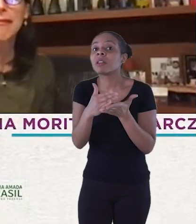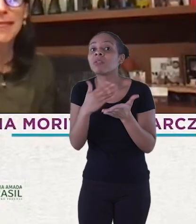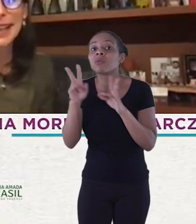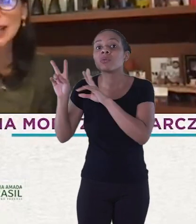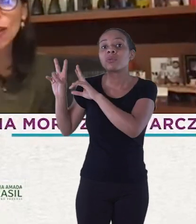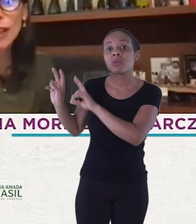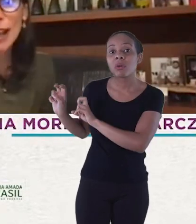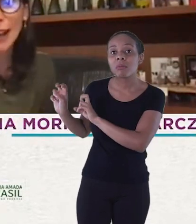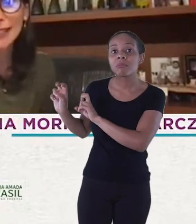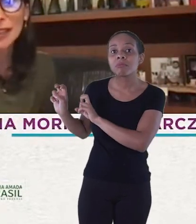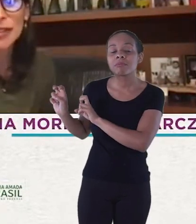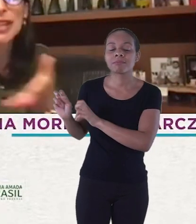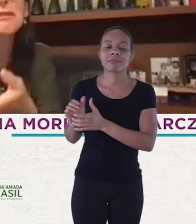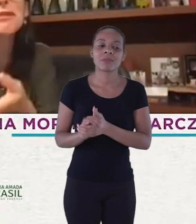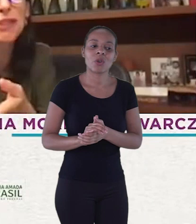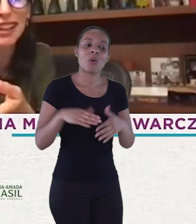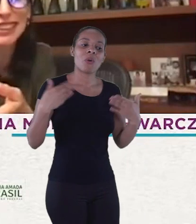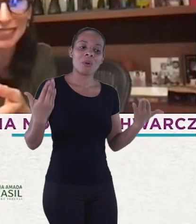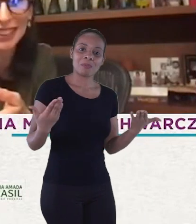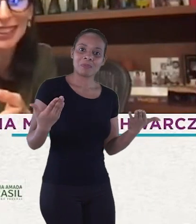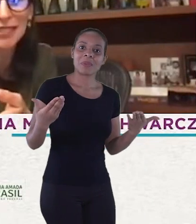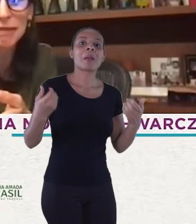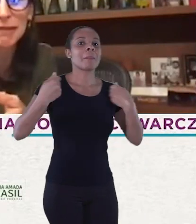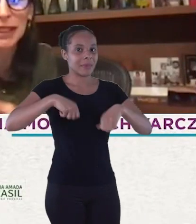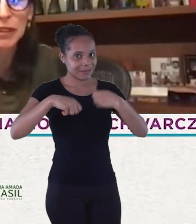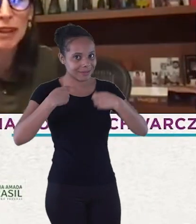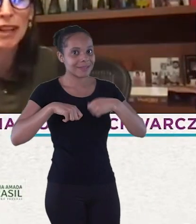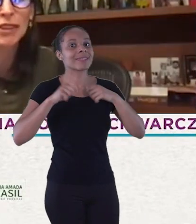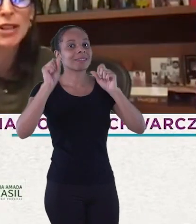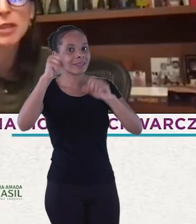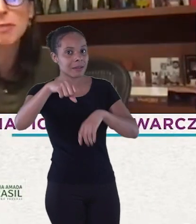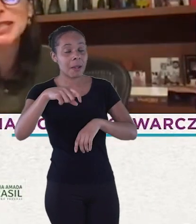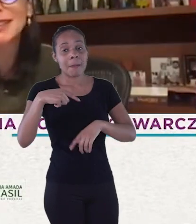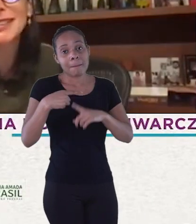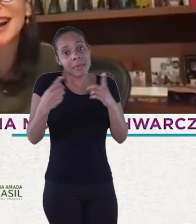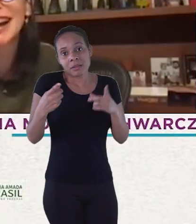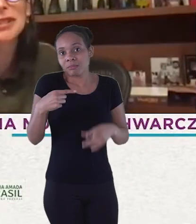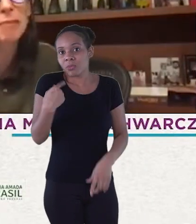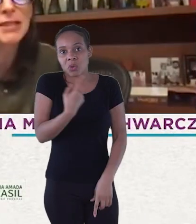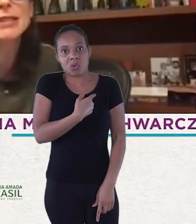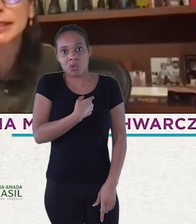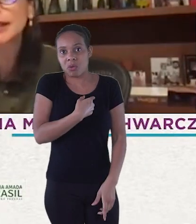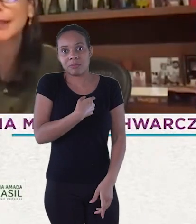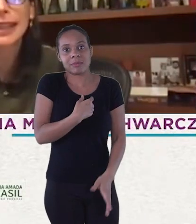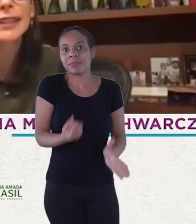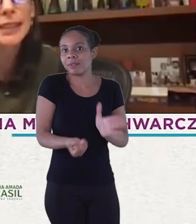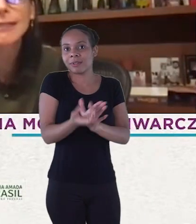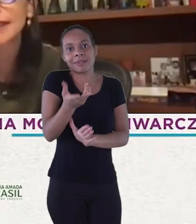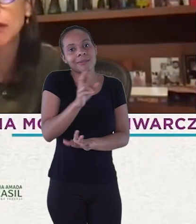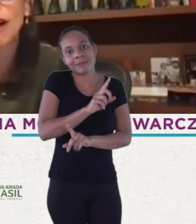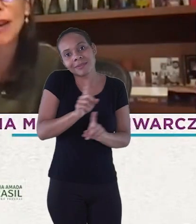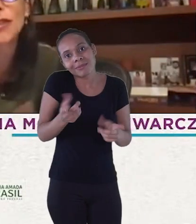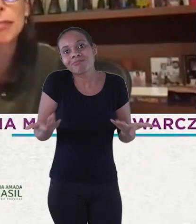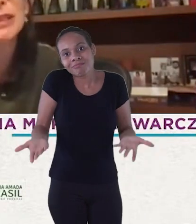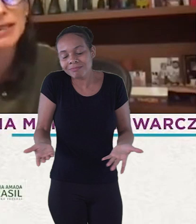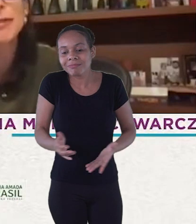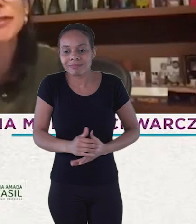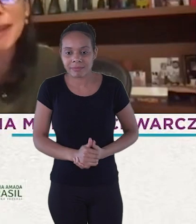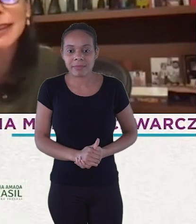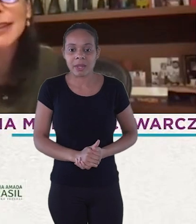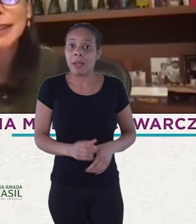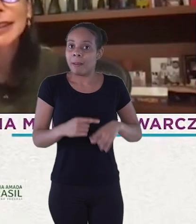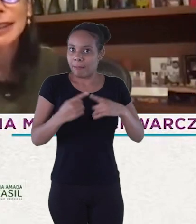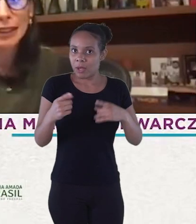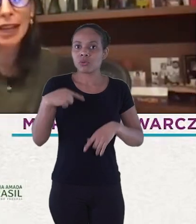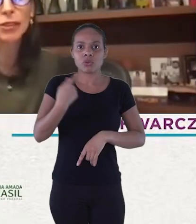Olha, tem que rolar. Não seremos nós, né? Exato. Realidade, mas sim, tem que ter. Eu acho que